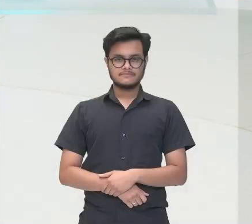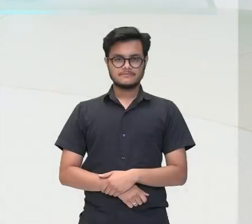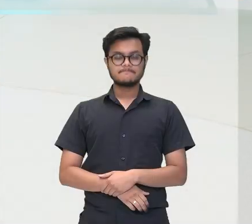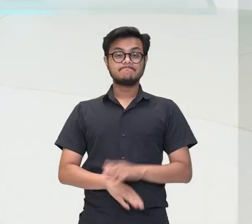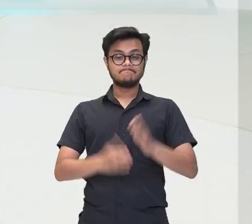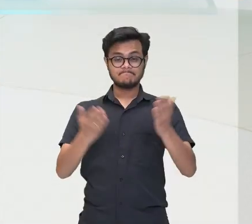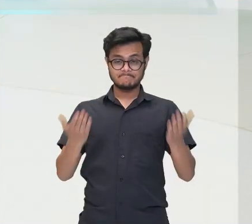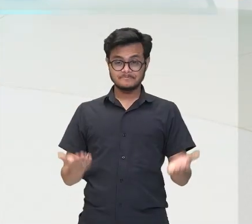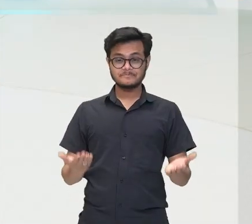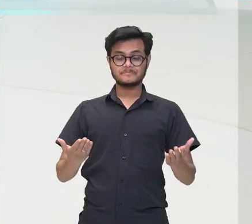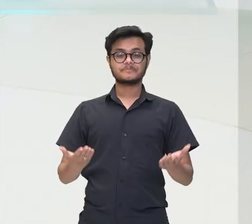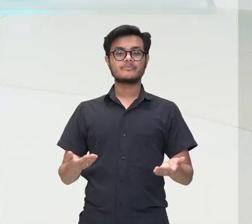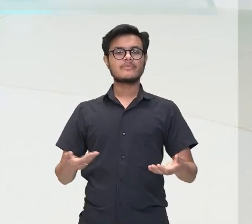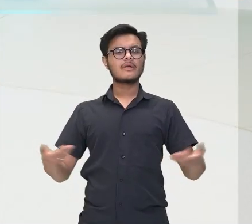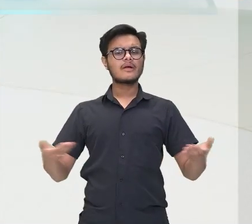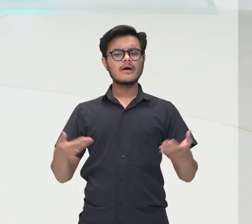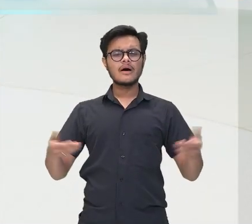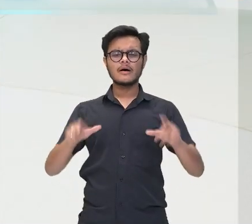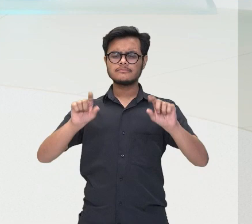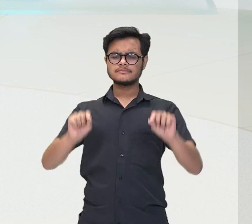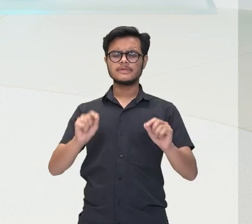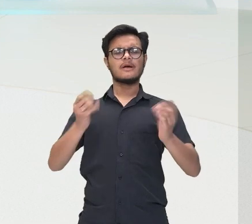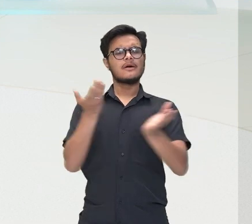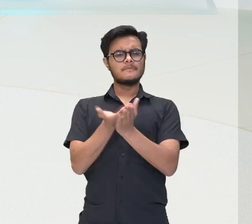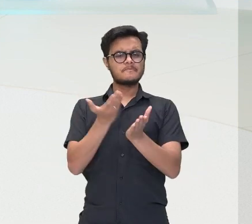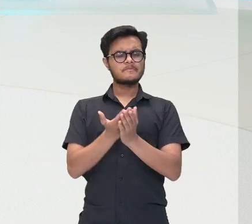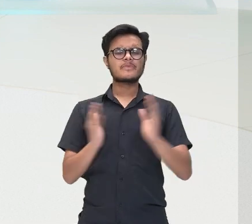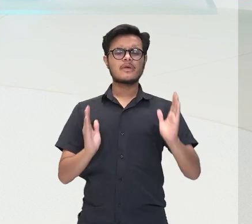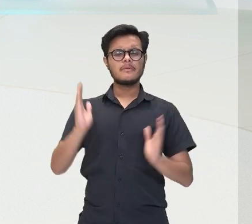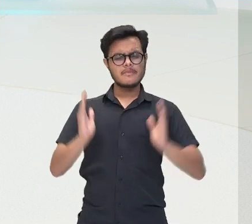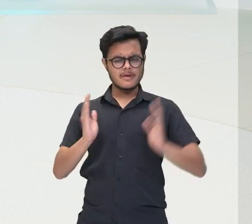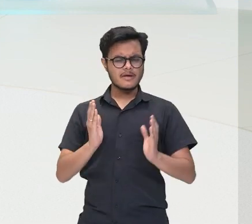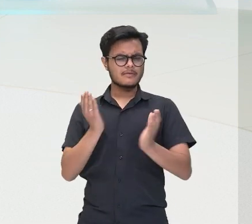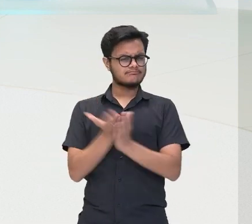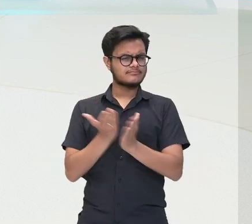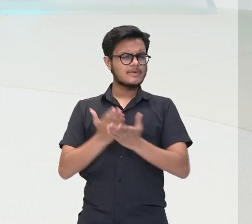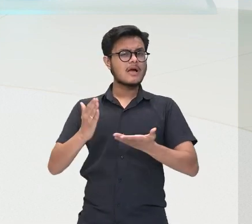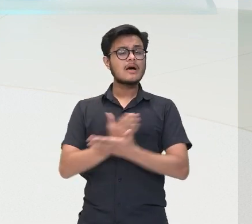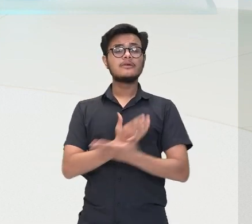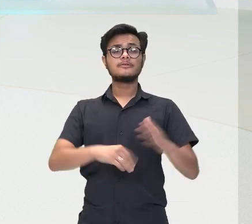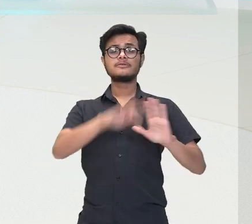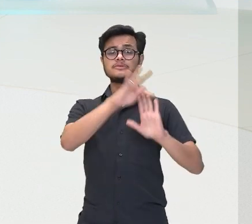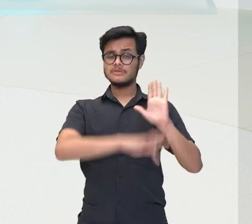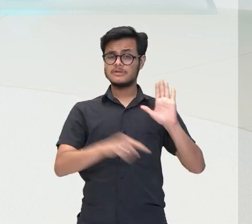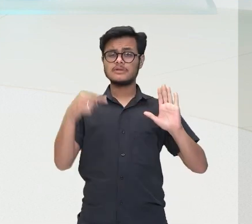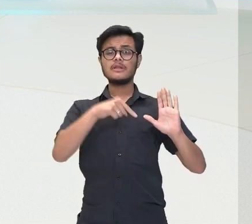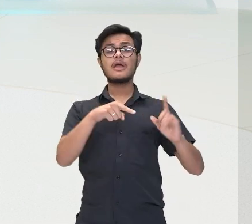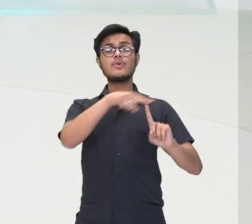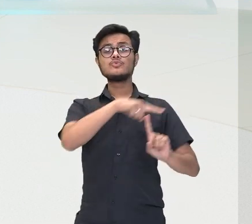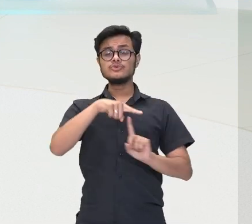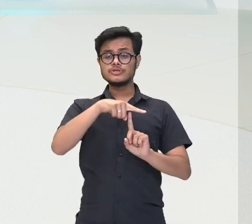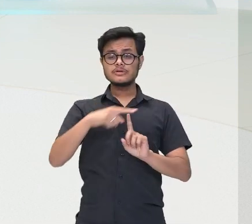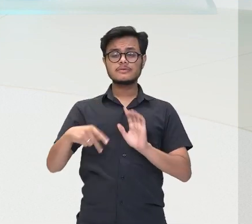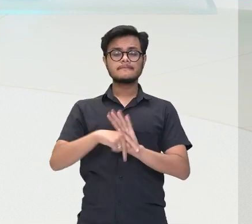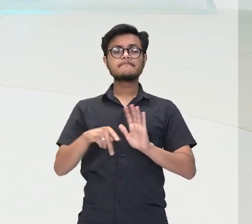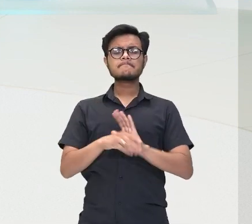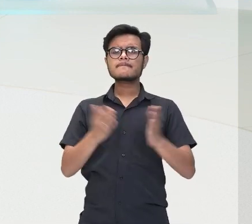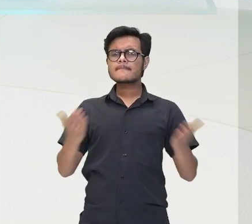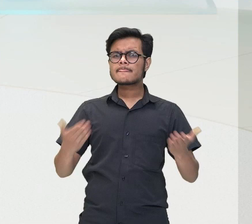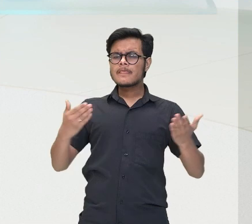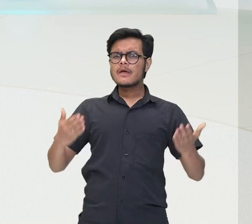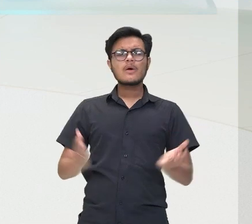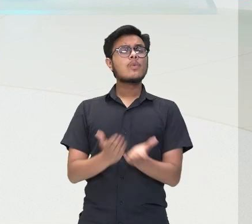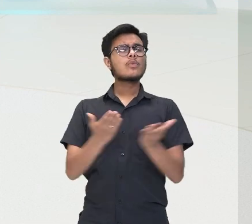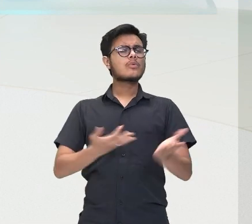Muito bem, nós vimos aí, né, durante algumas aulas, alguns tipos de textos e nós vimos ali a